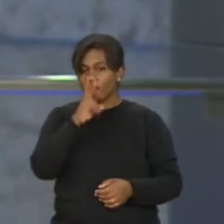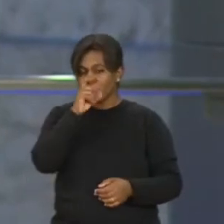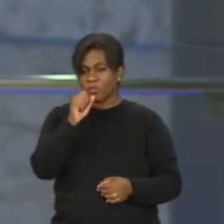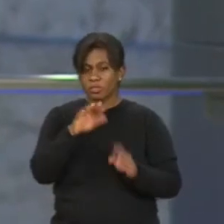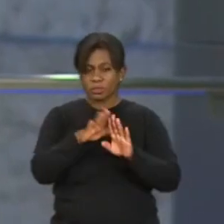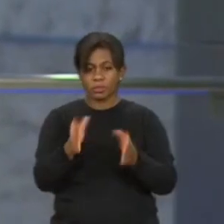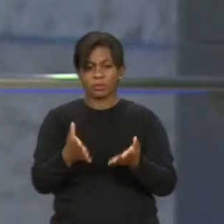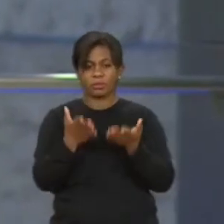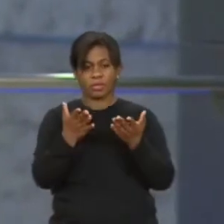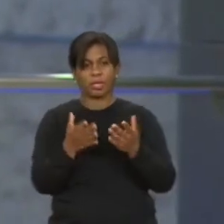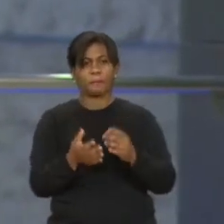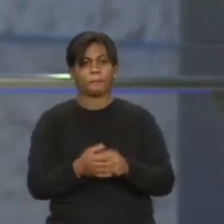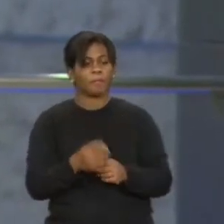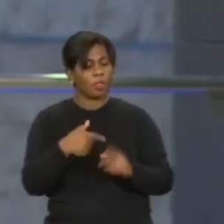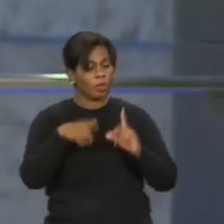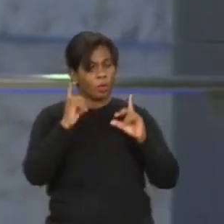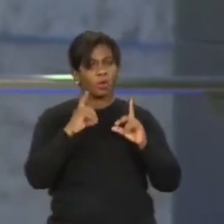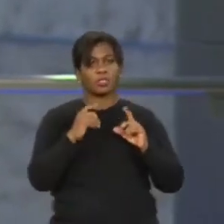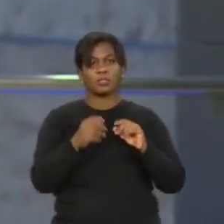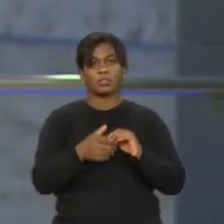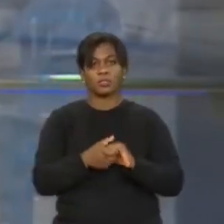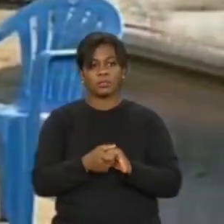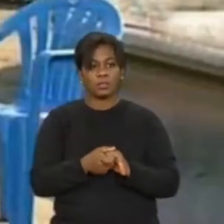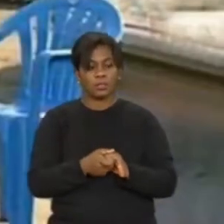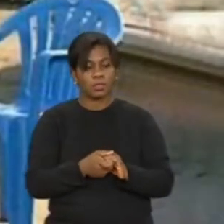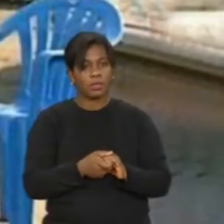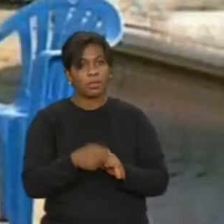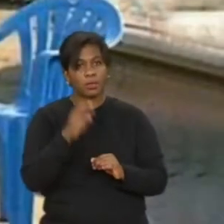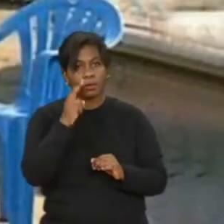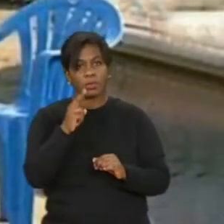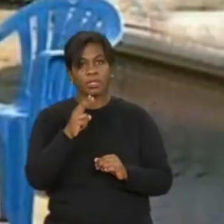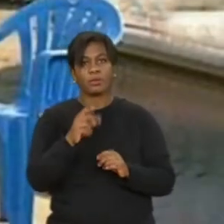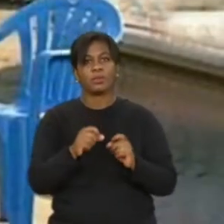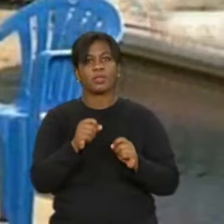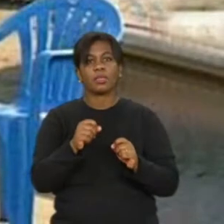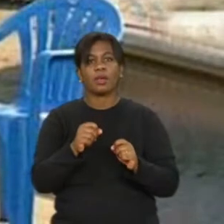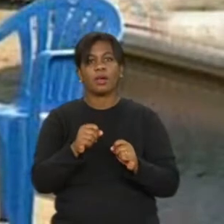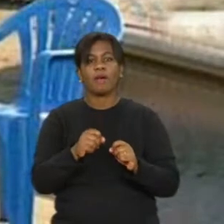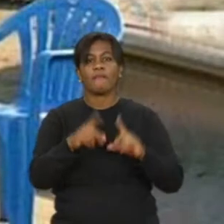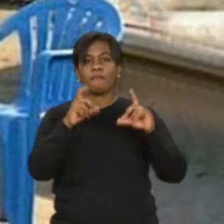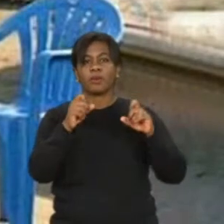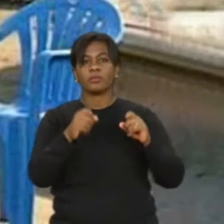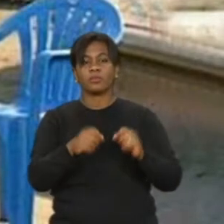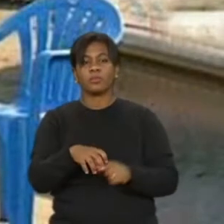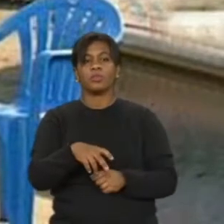aquele cavalo soubesse a força que tinha, ele fazia assim, ó. Tchim. Olha lá, ó.